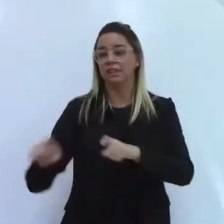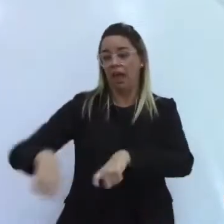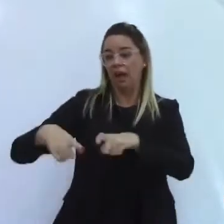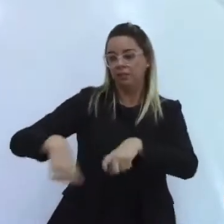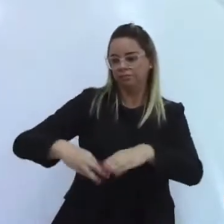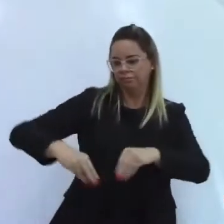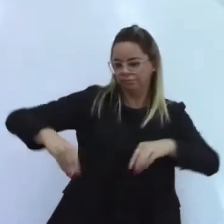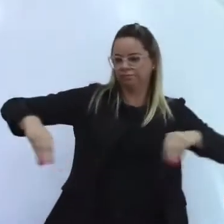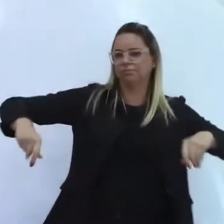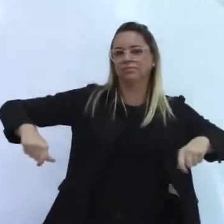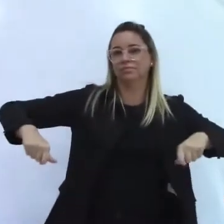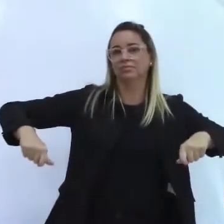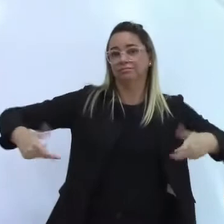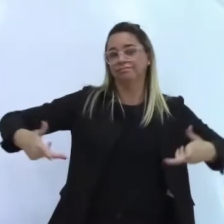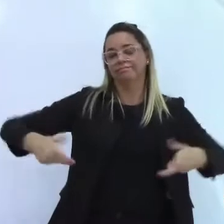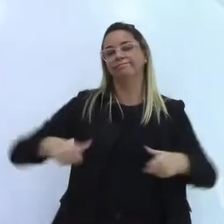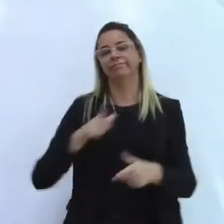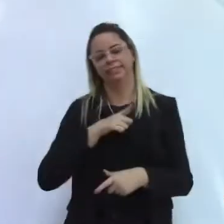terra, com silos